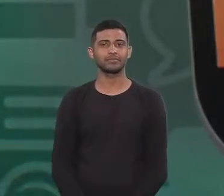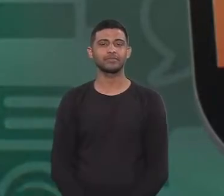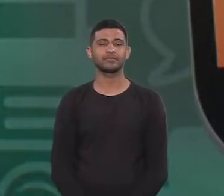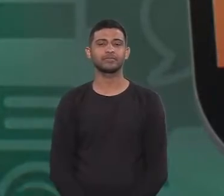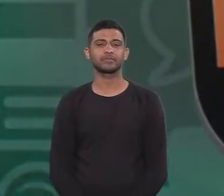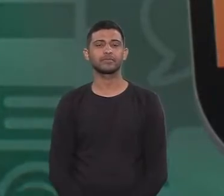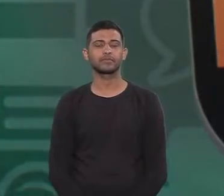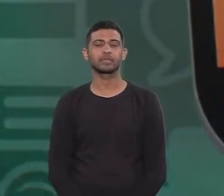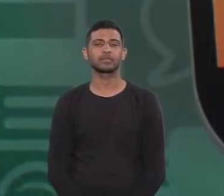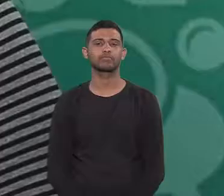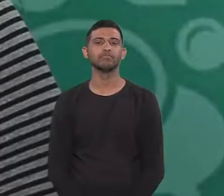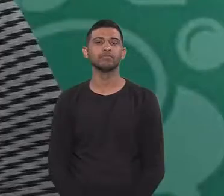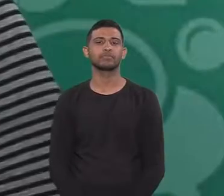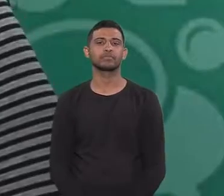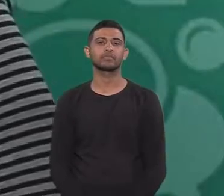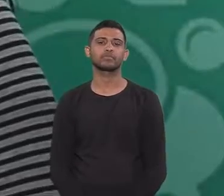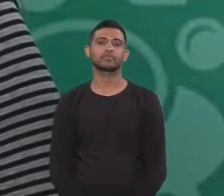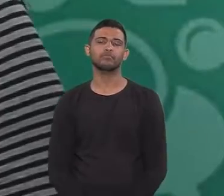experiência como professora?